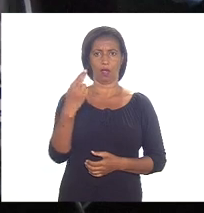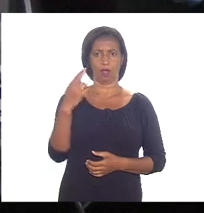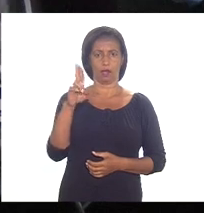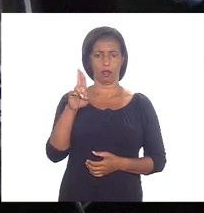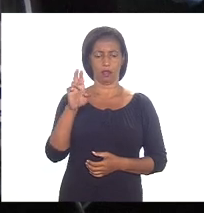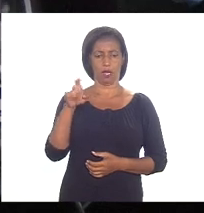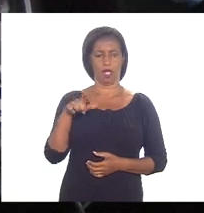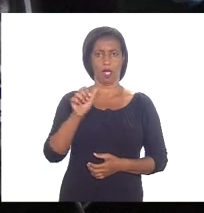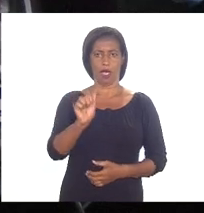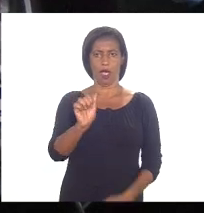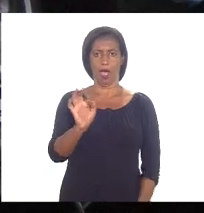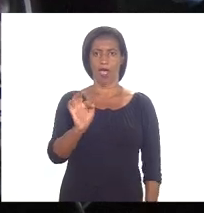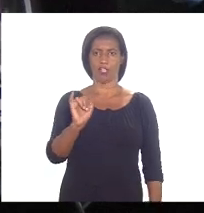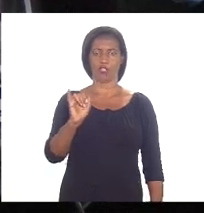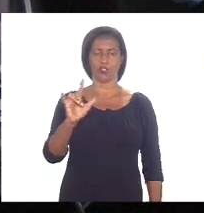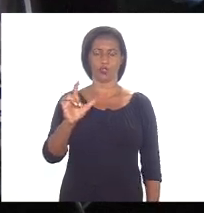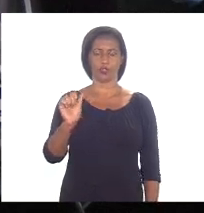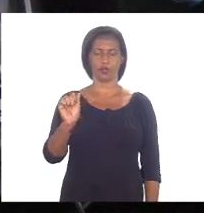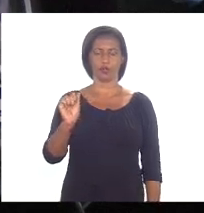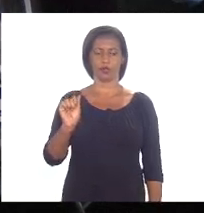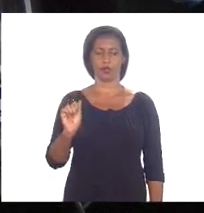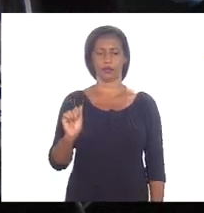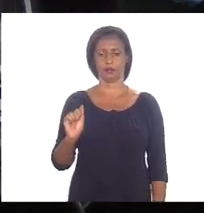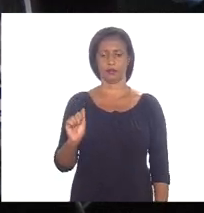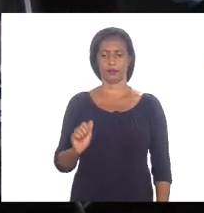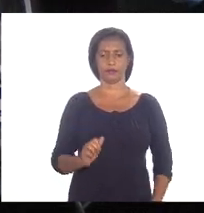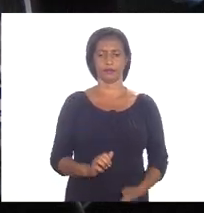Deputado Átila Nunes.